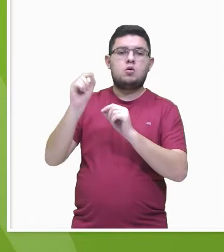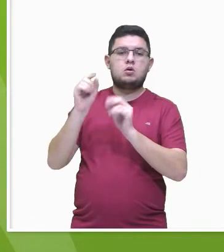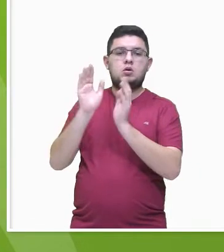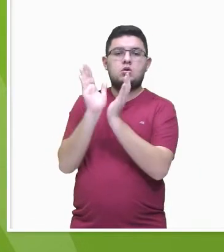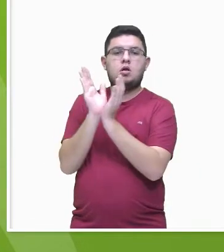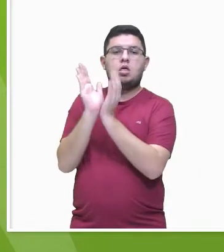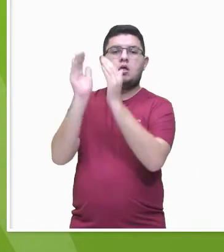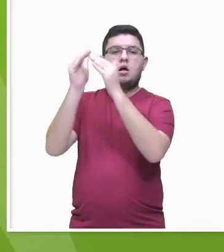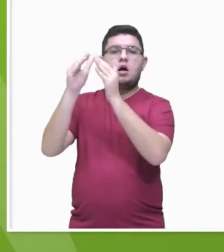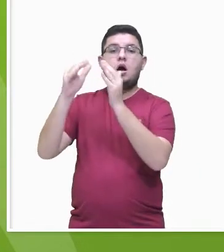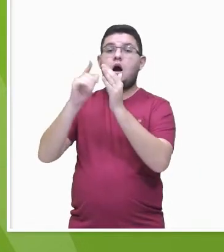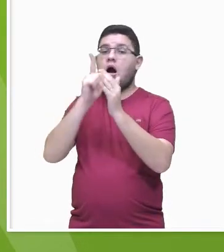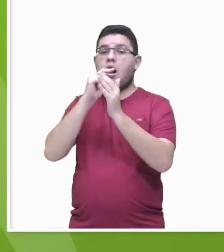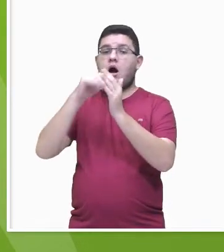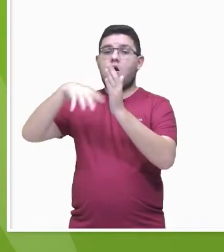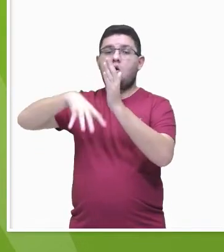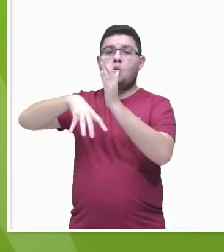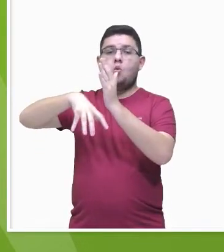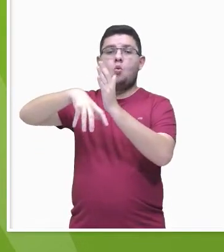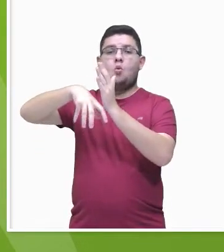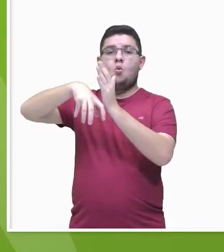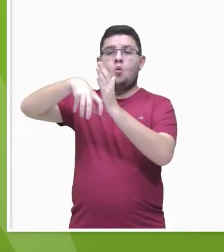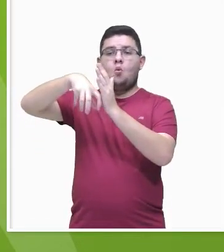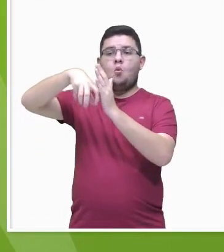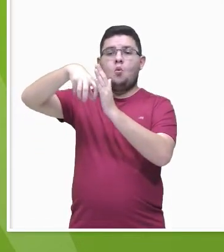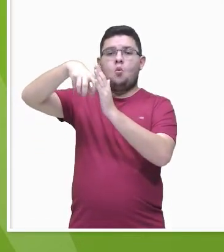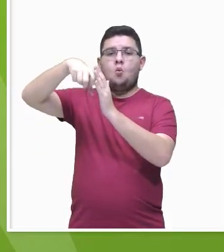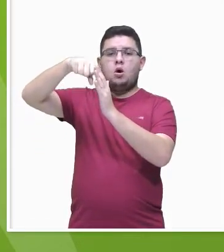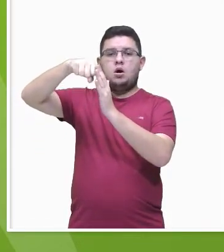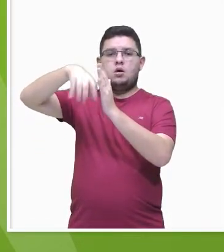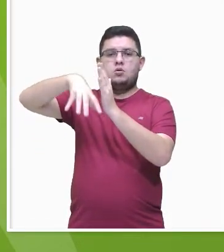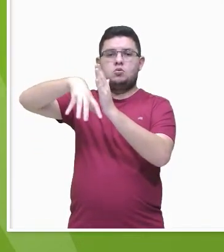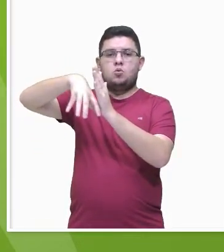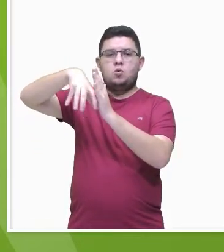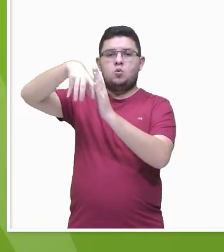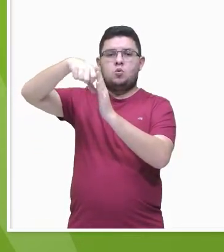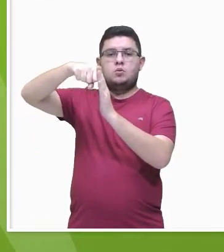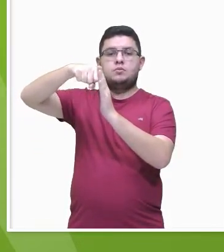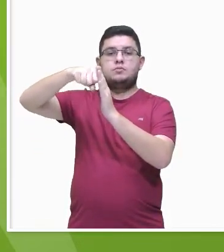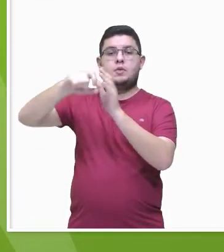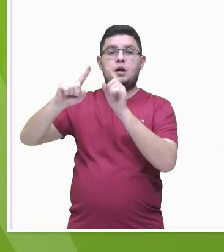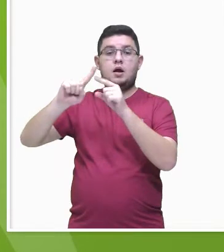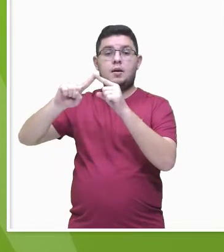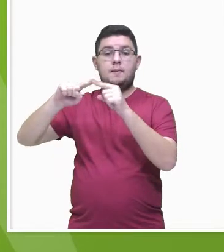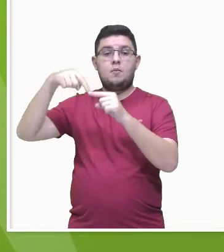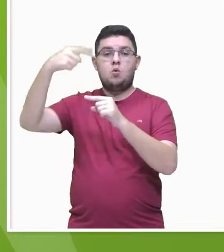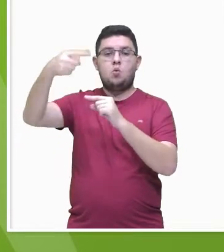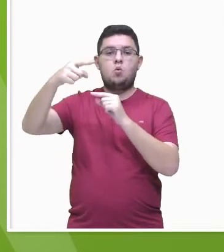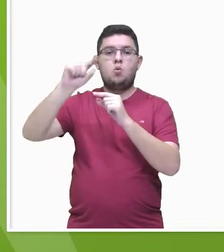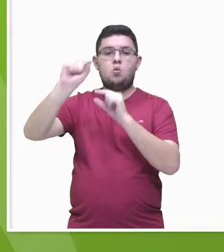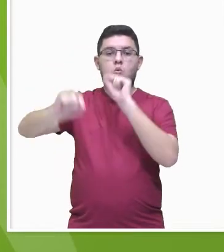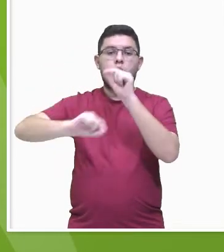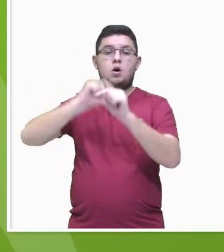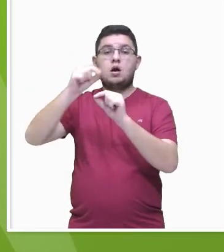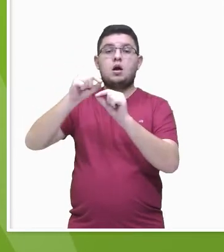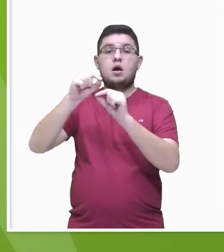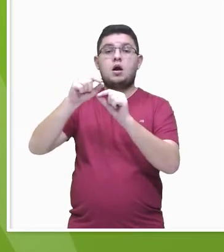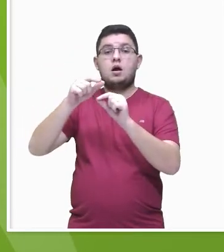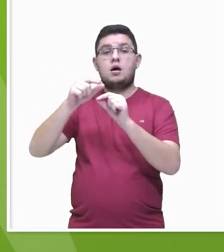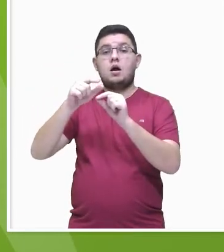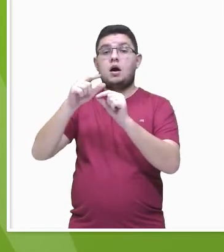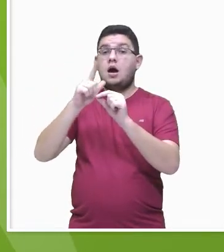mais cheinha para essa outra parte mais externa aqui, ó, tá? A água vai como se estivesse enchendo de um lado e secando do outro.